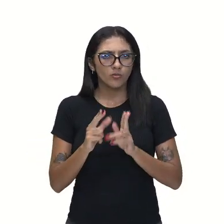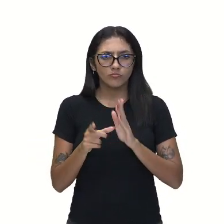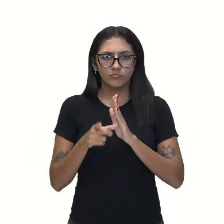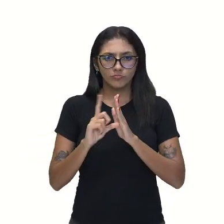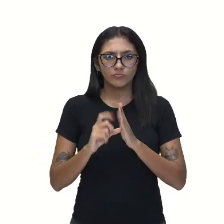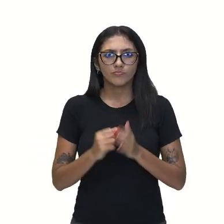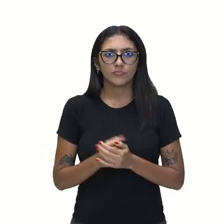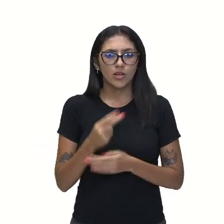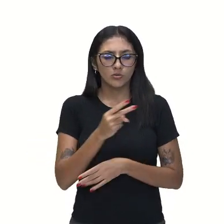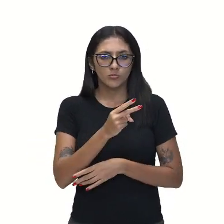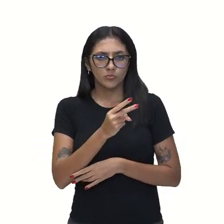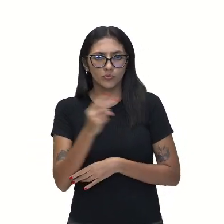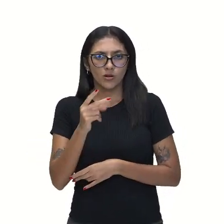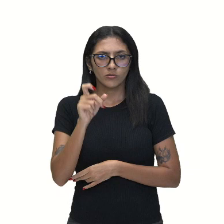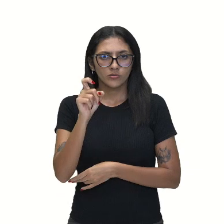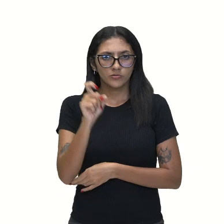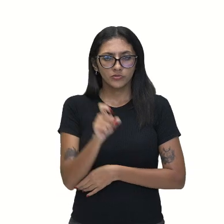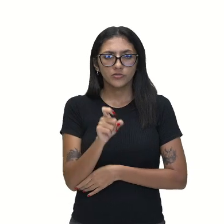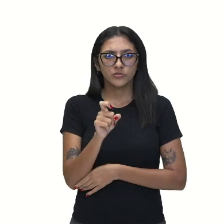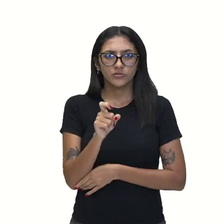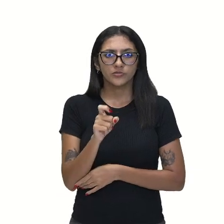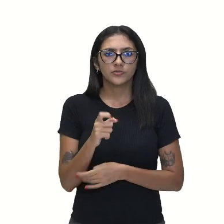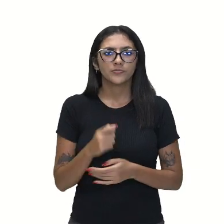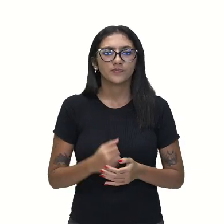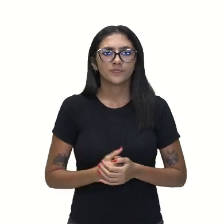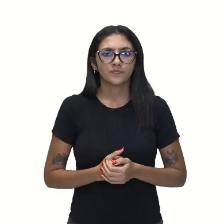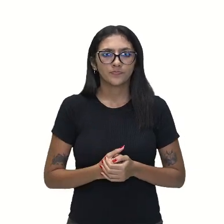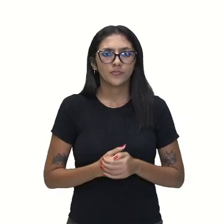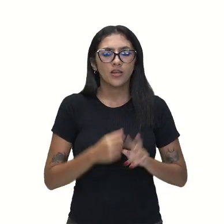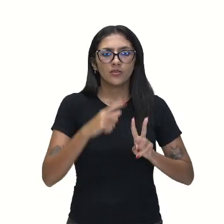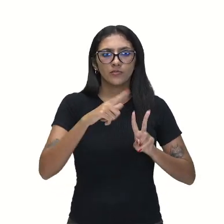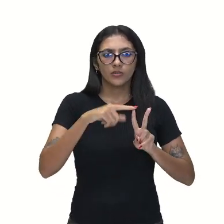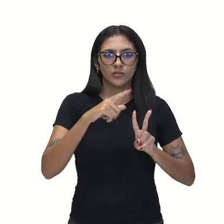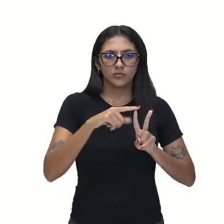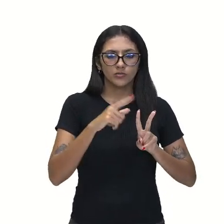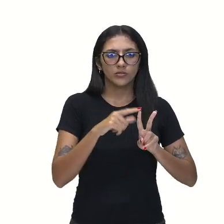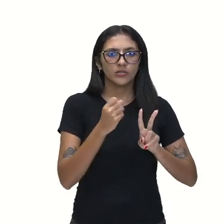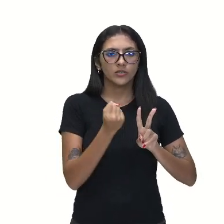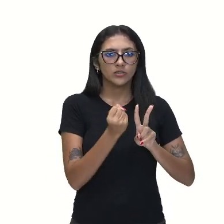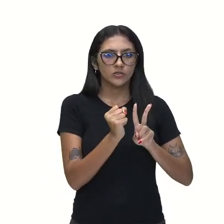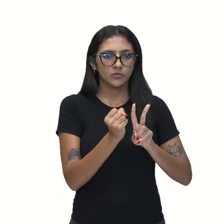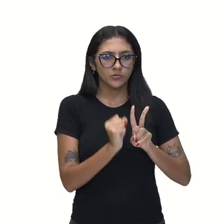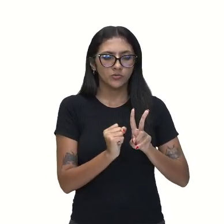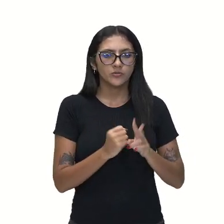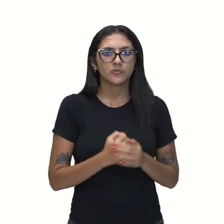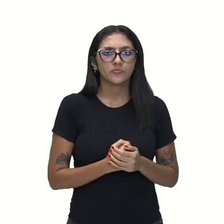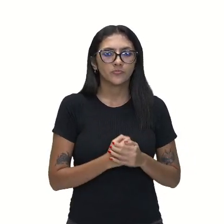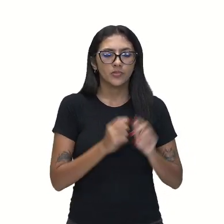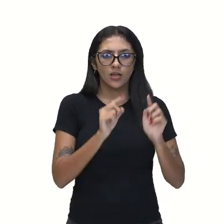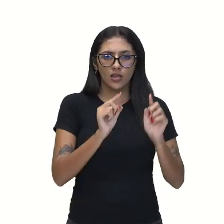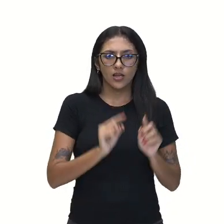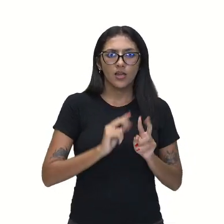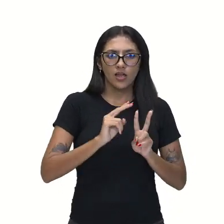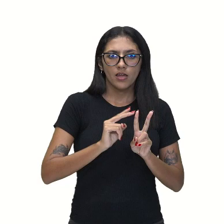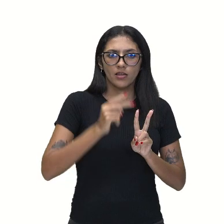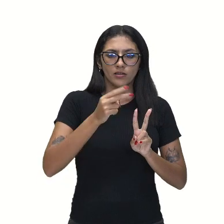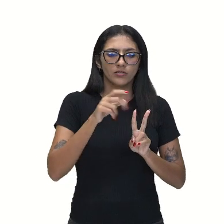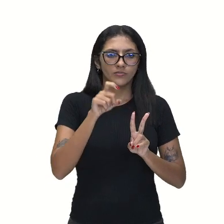Iguala a x, tá? Aí fica raiz quadrada de 8 elevado a